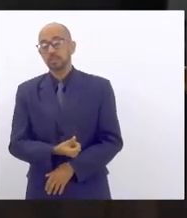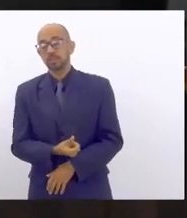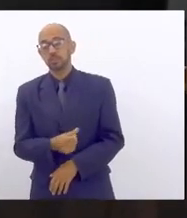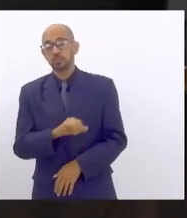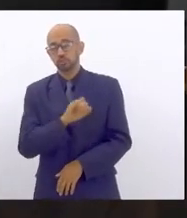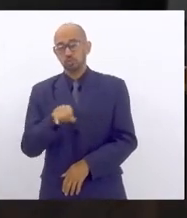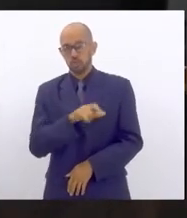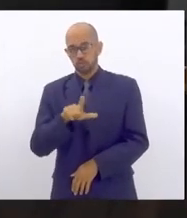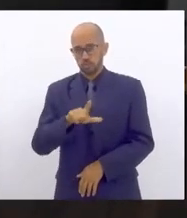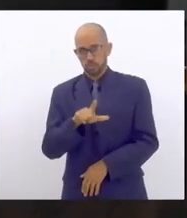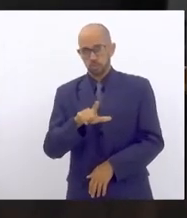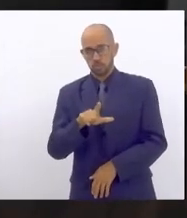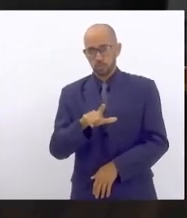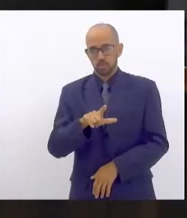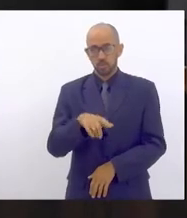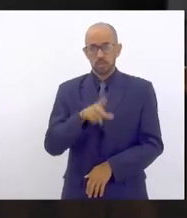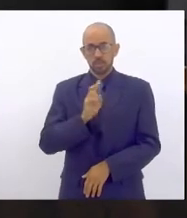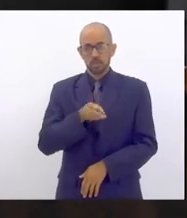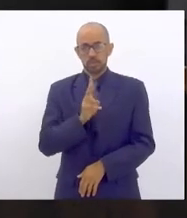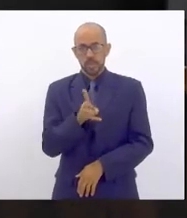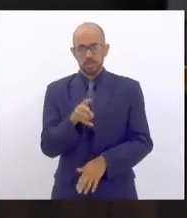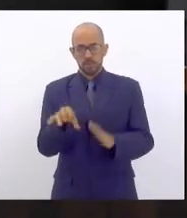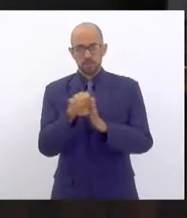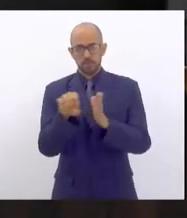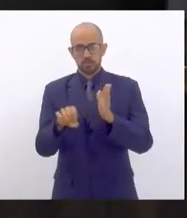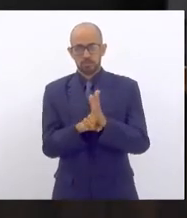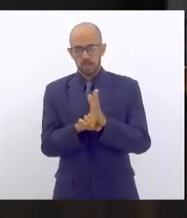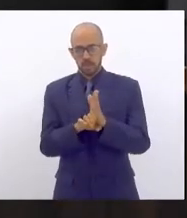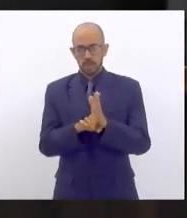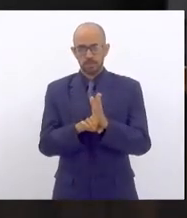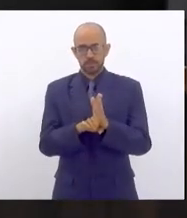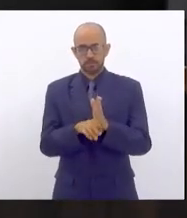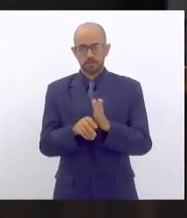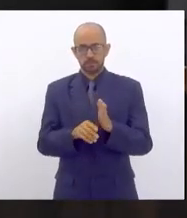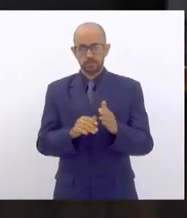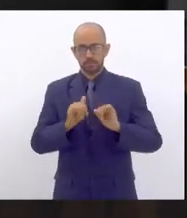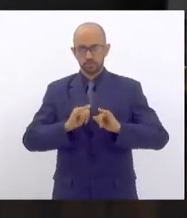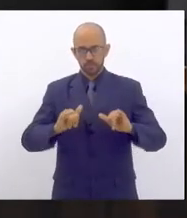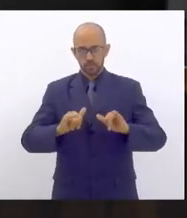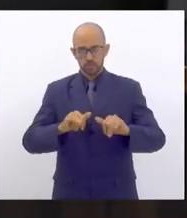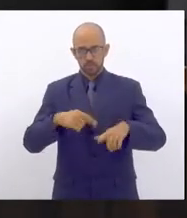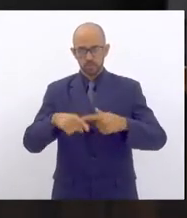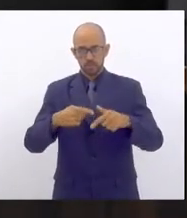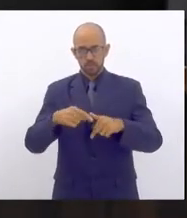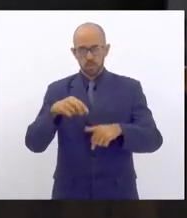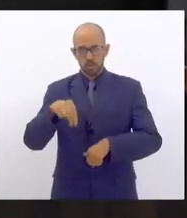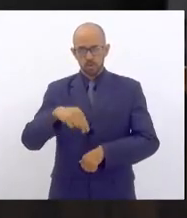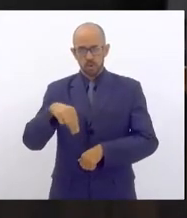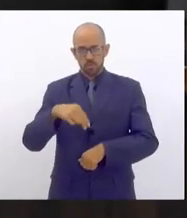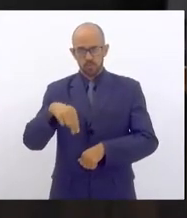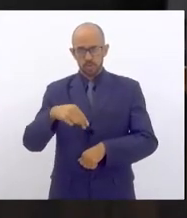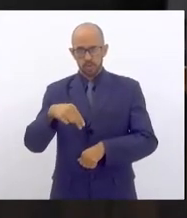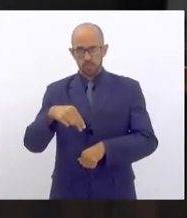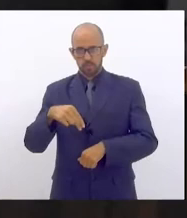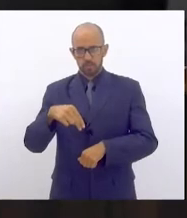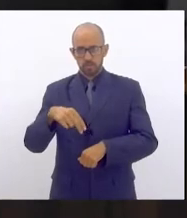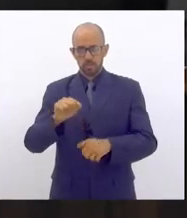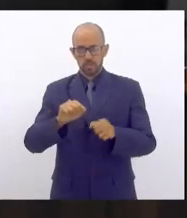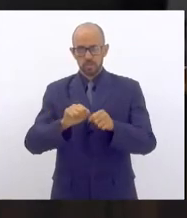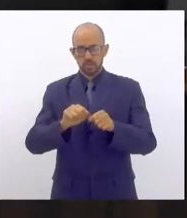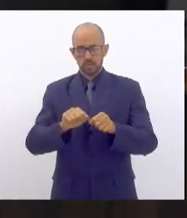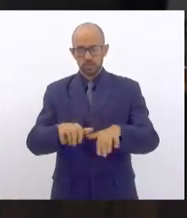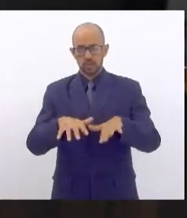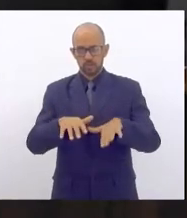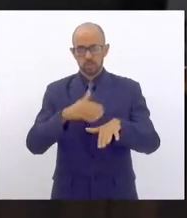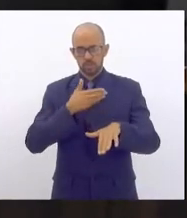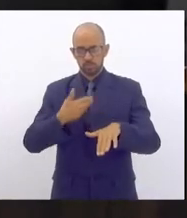é: recebe emendas, sai, e em novembro, após as eleições, nós vamos fazer no mínimo duas audiências